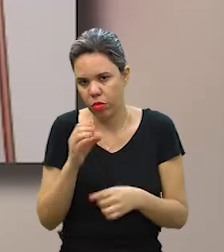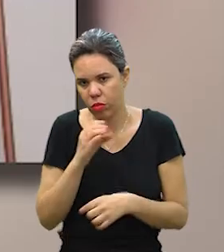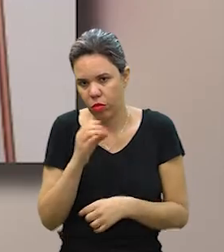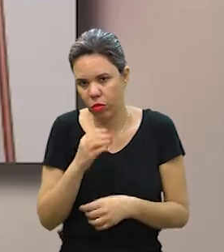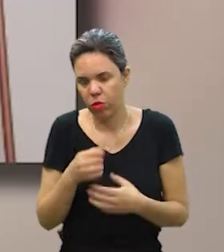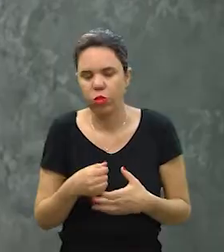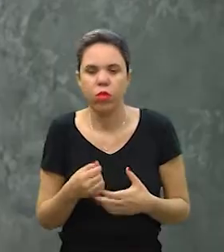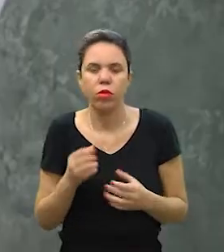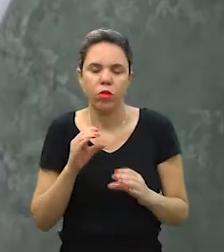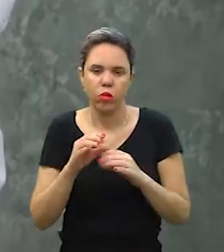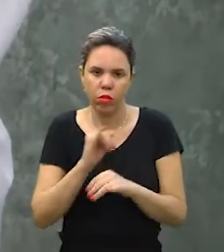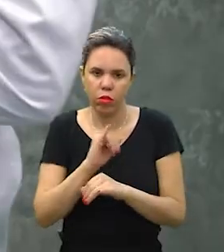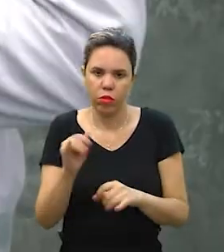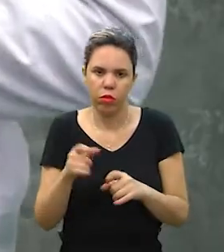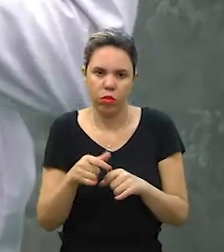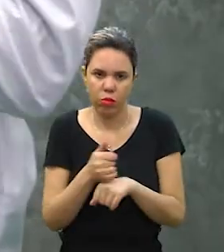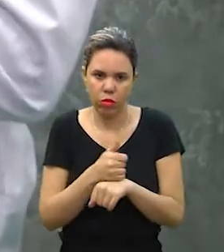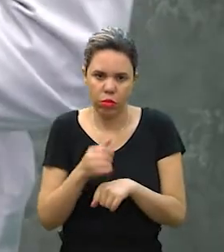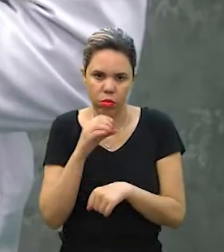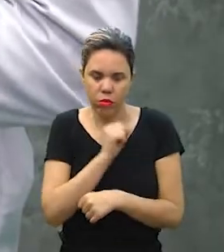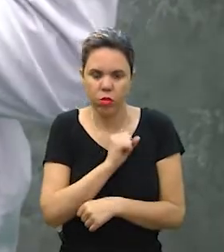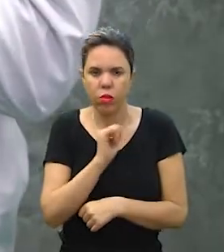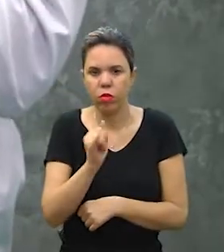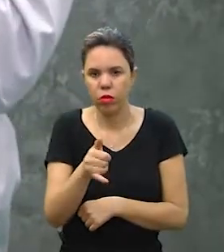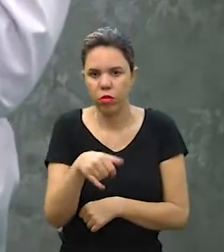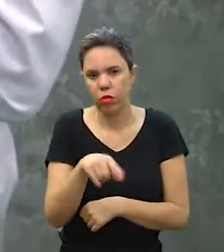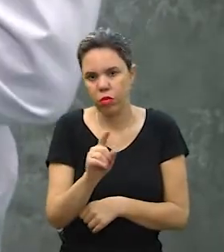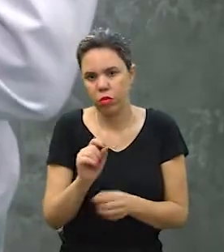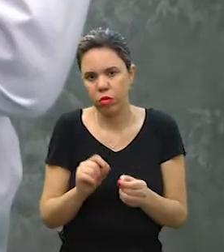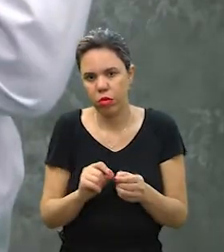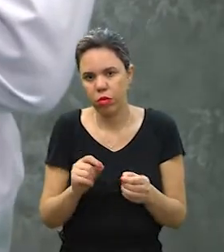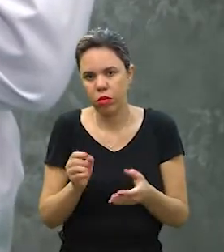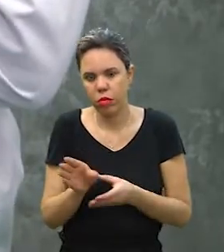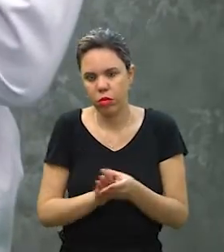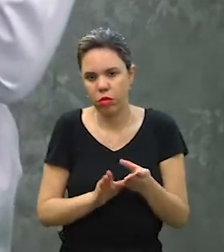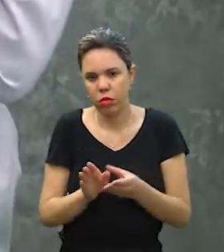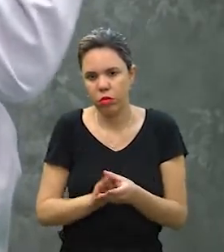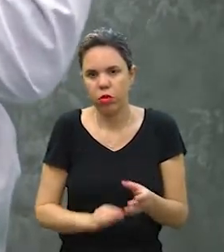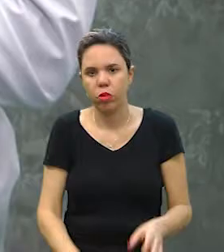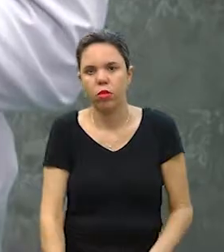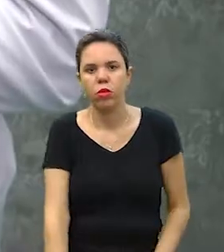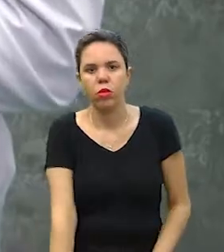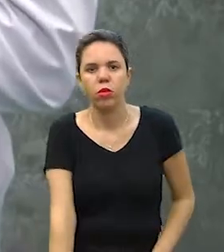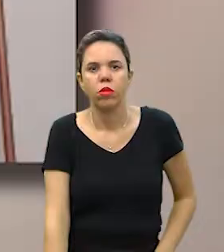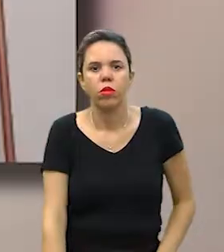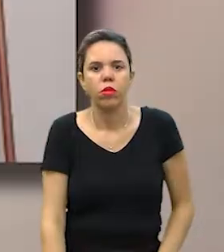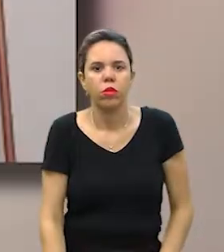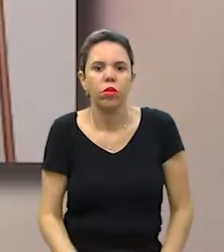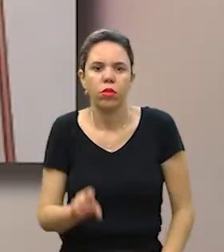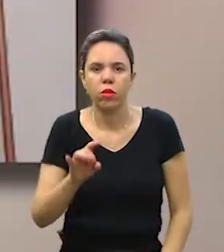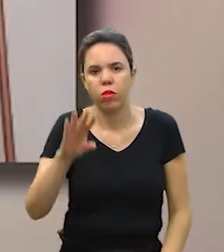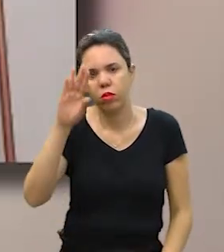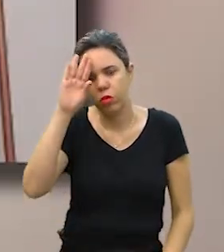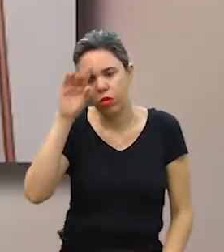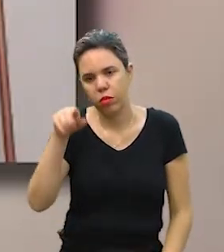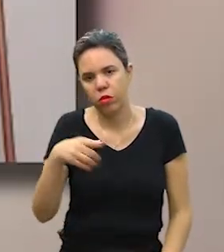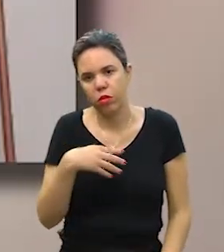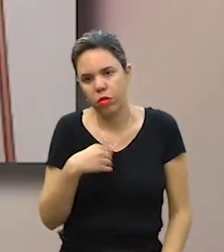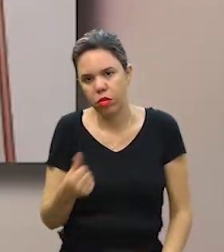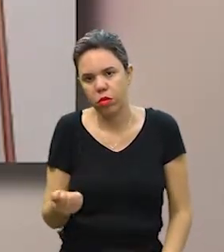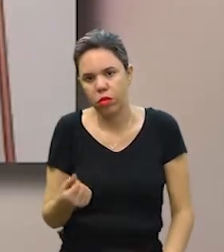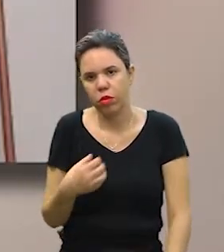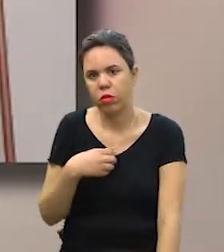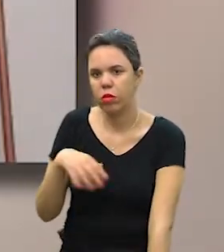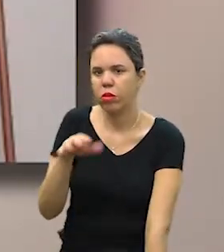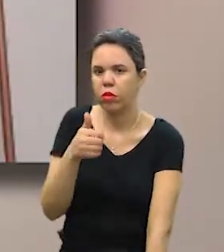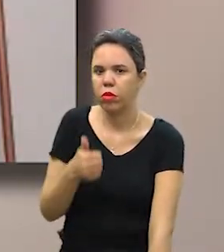de urgência, comunicar ao seu pediatra imediatamente para que ele te oriente. Agora é só febre e seu filho está com